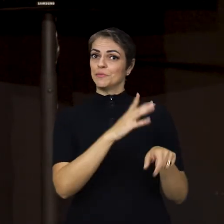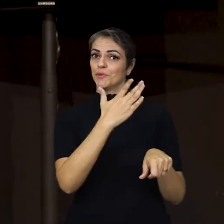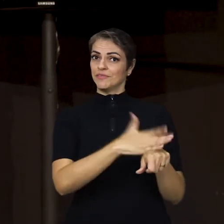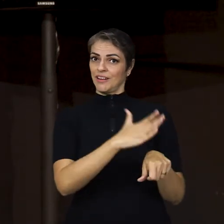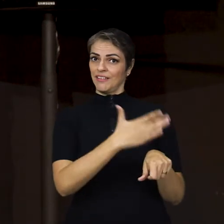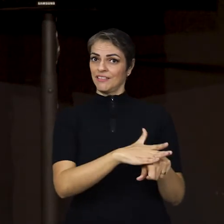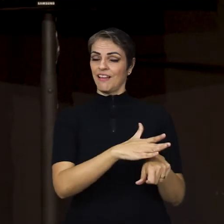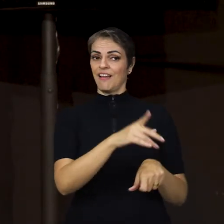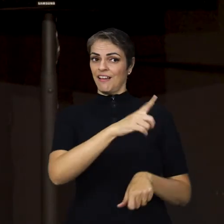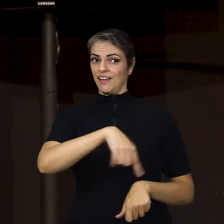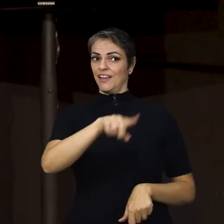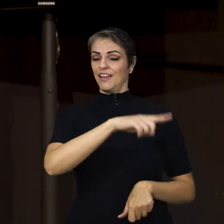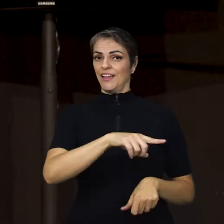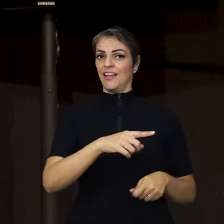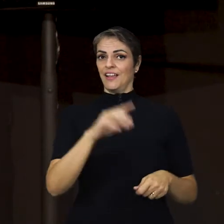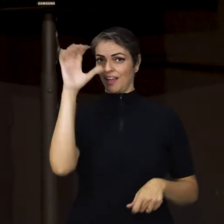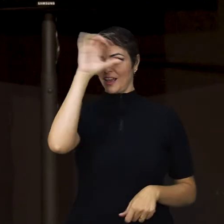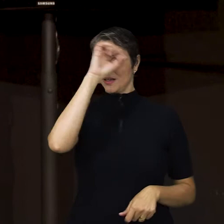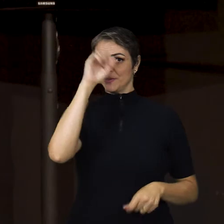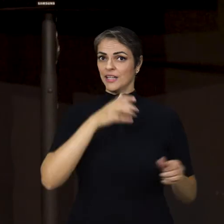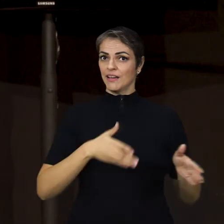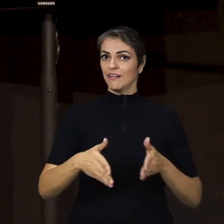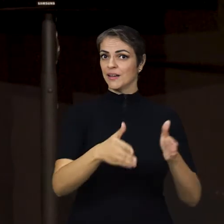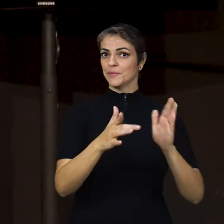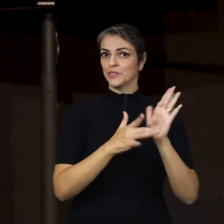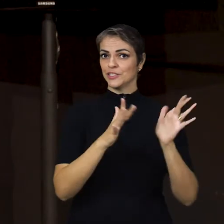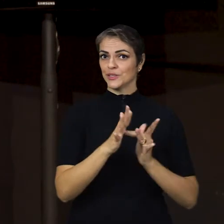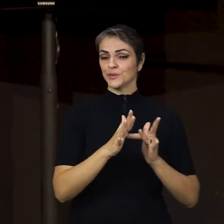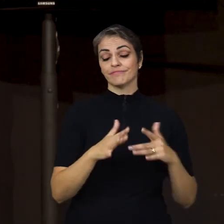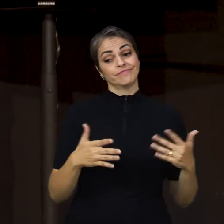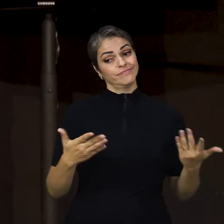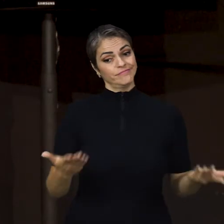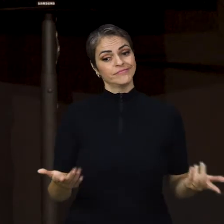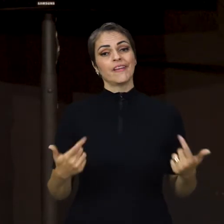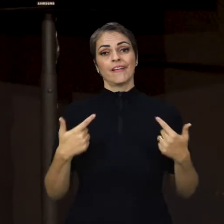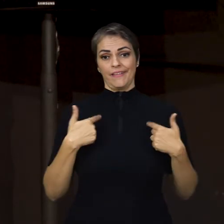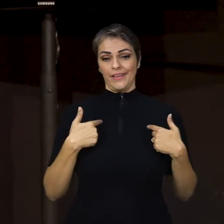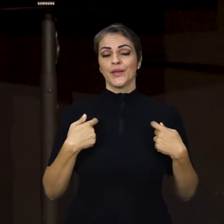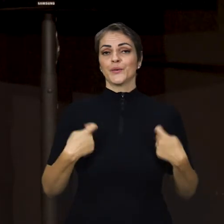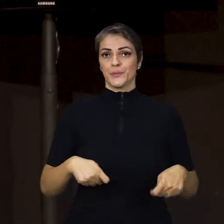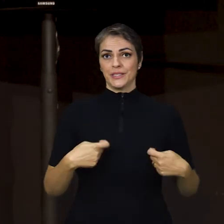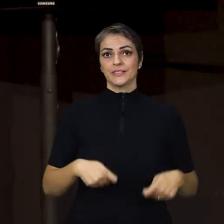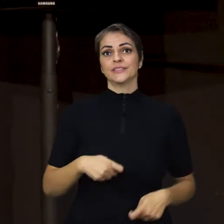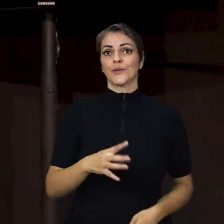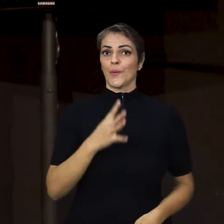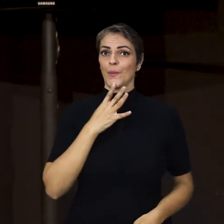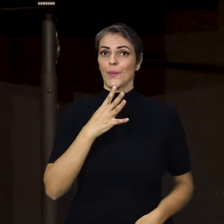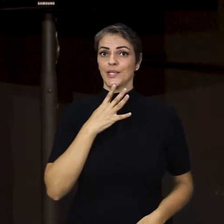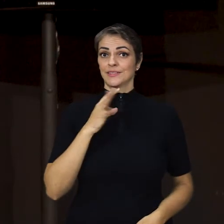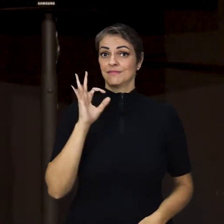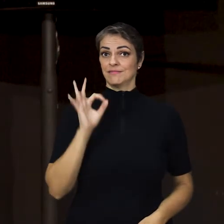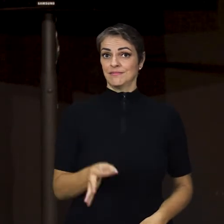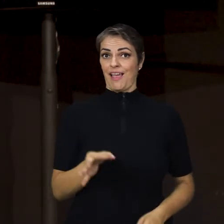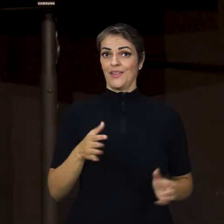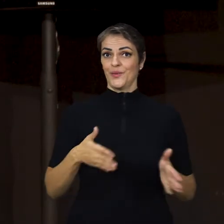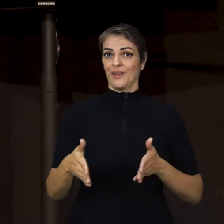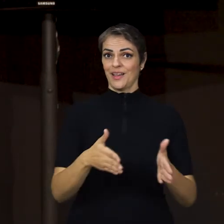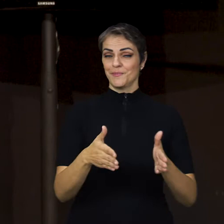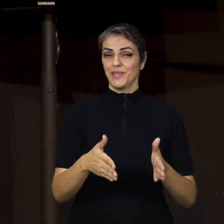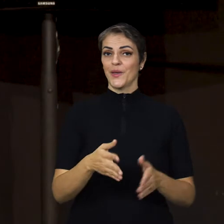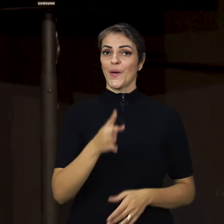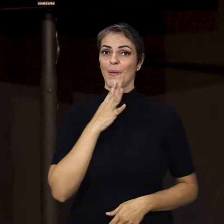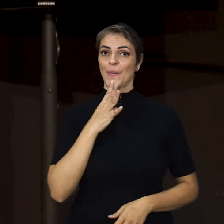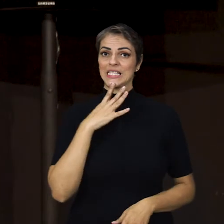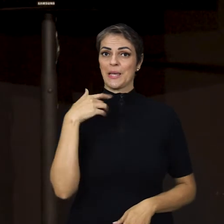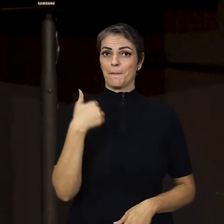esses discípulos nos caminhos de Jesus, eu tenho, consequentemente, a responsabilidade de conhecer bem esses caminhos, de conhecer bem aquilo